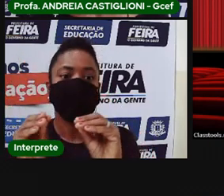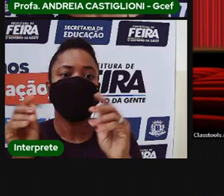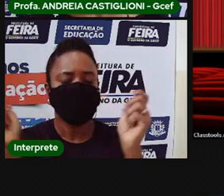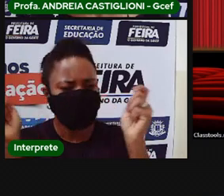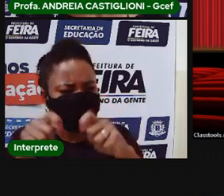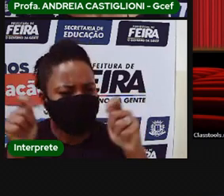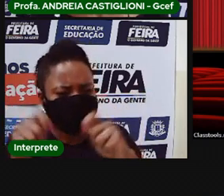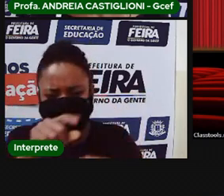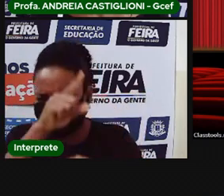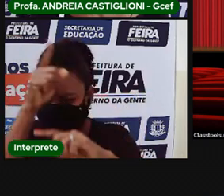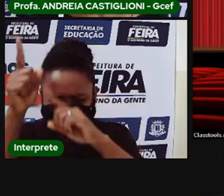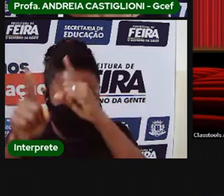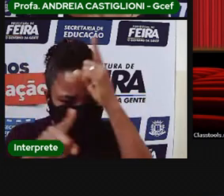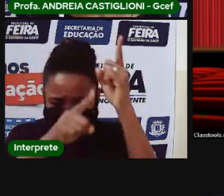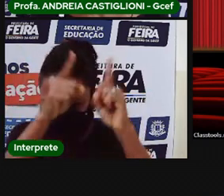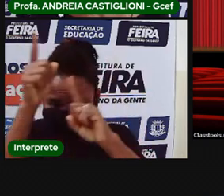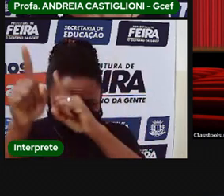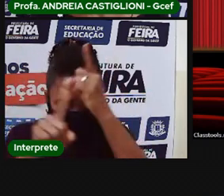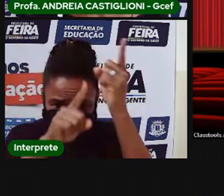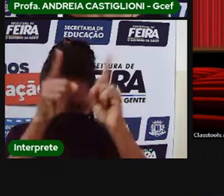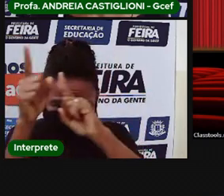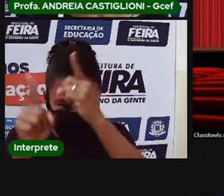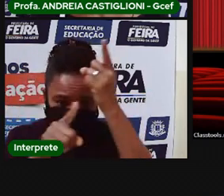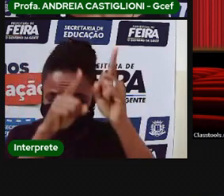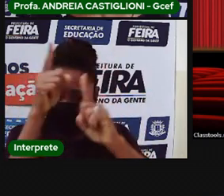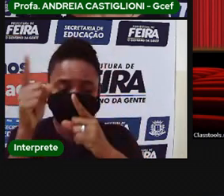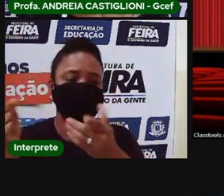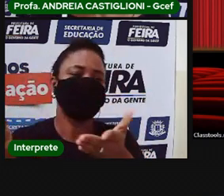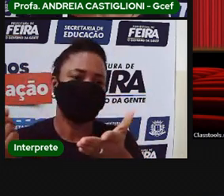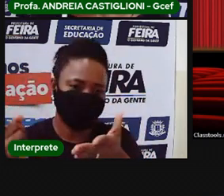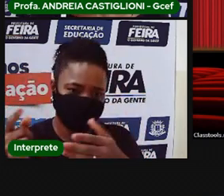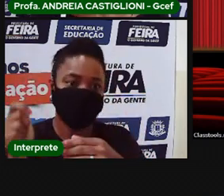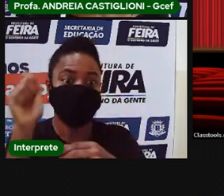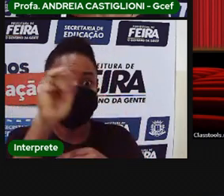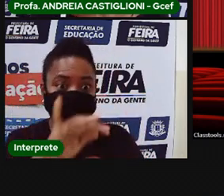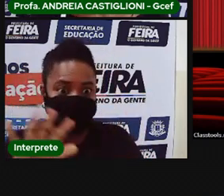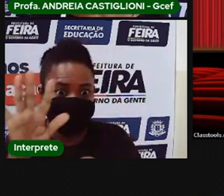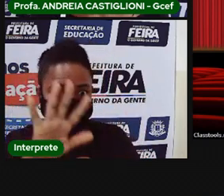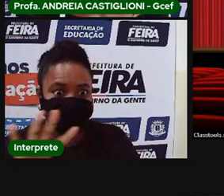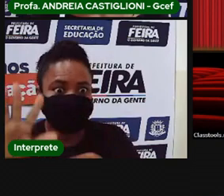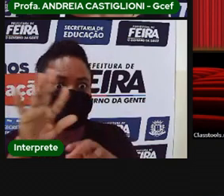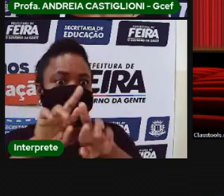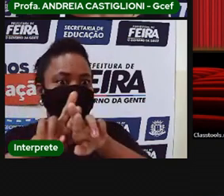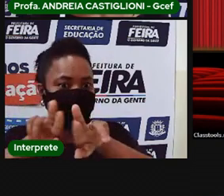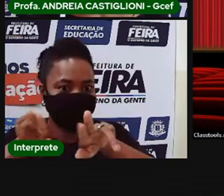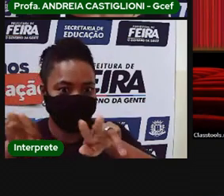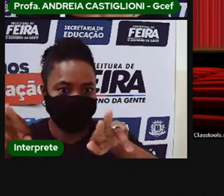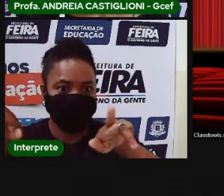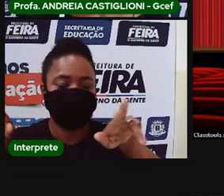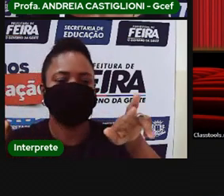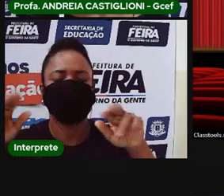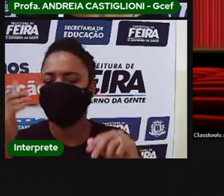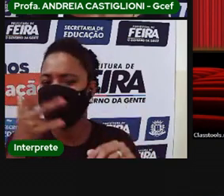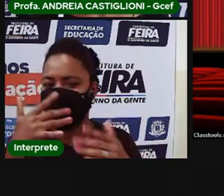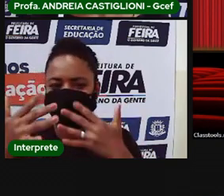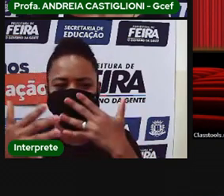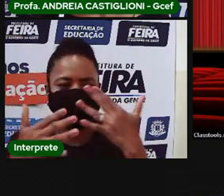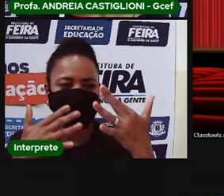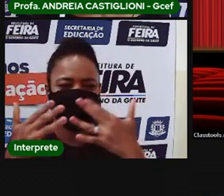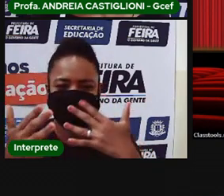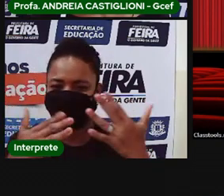criar muito. Dá para fazer muita manipulação de imagem, colocar coisas mais coloridas e tal. Fica lindo. Eu também gosto